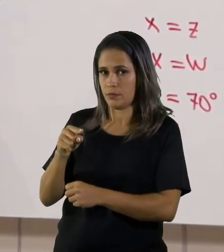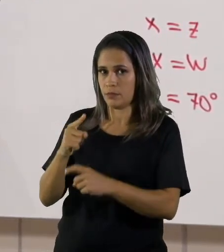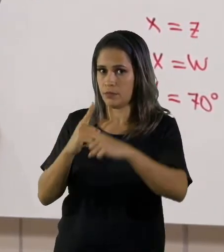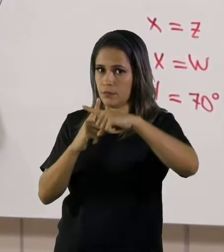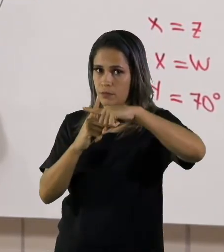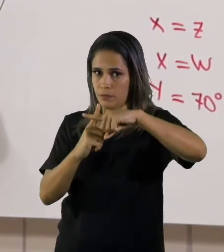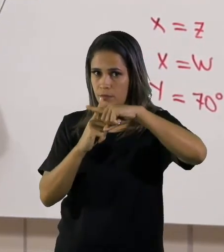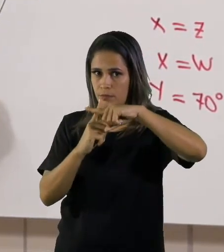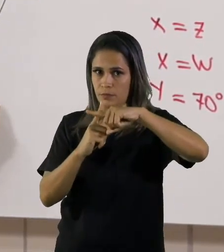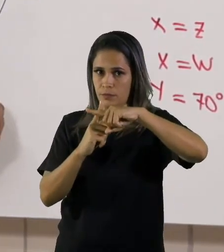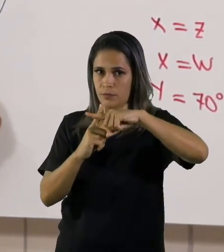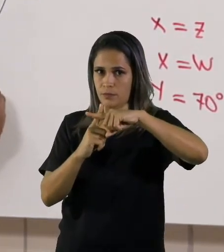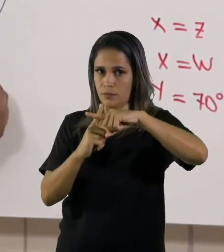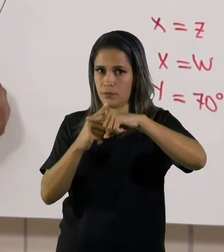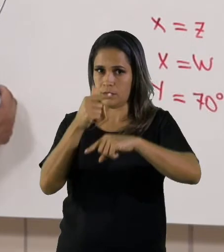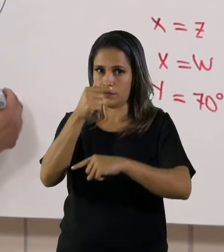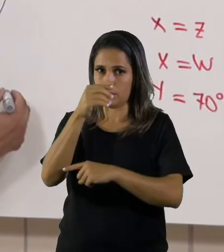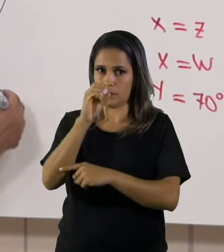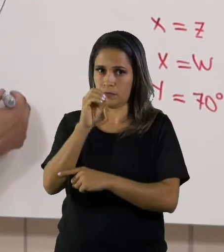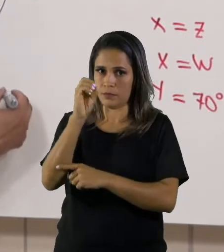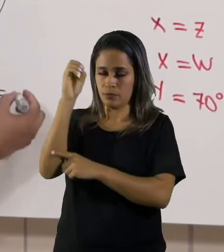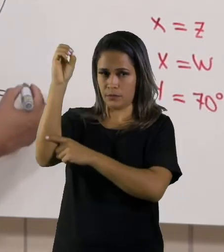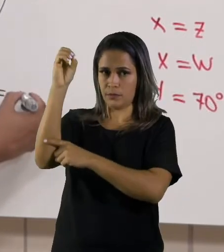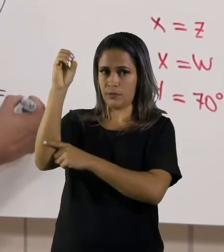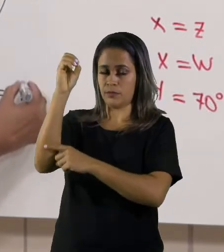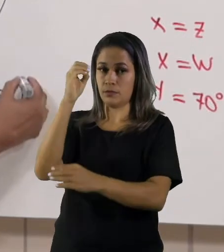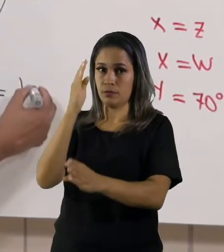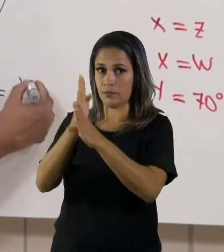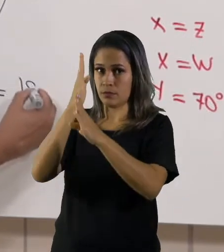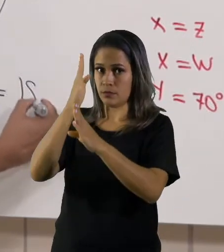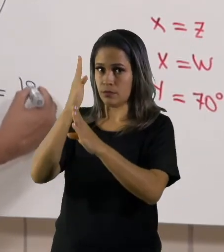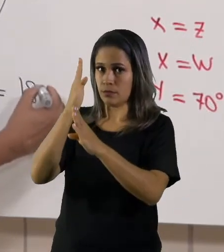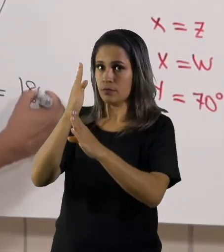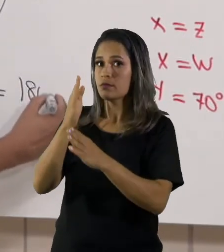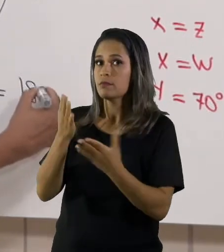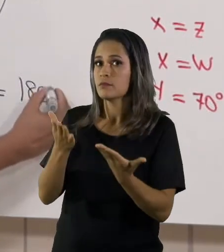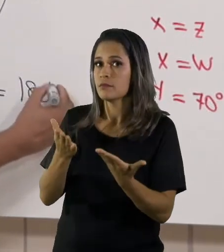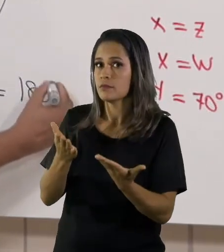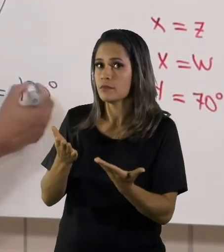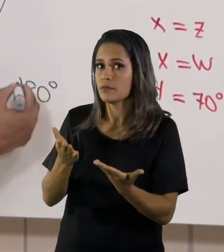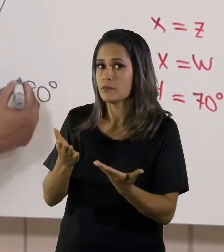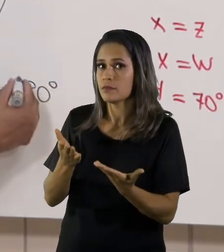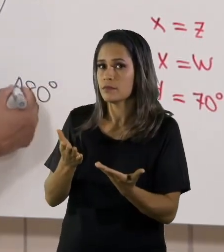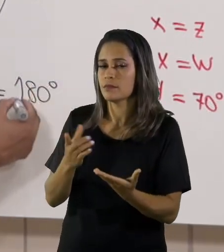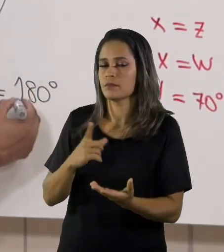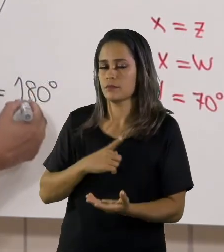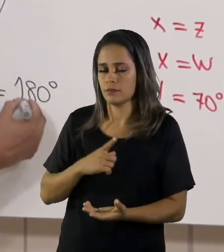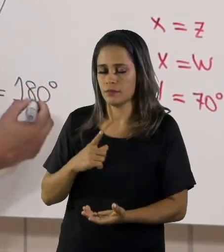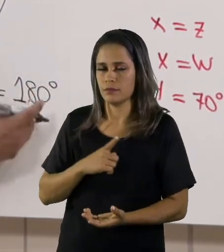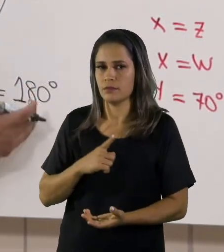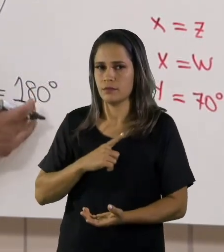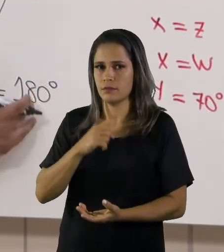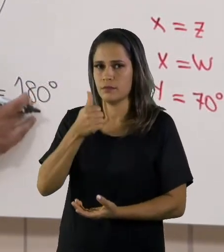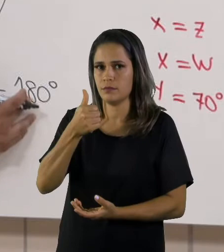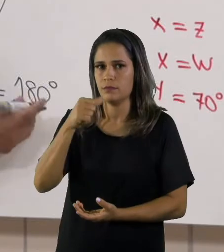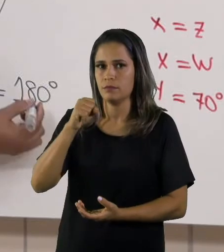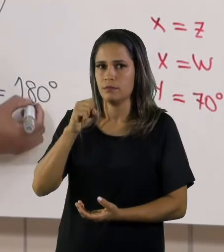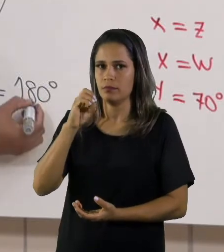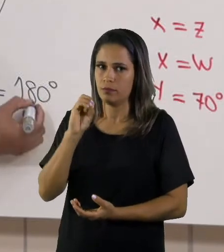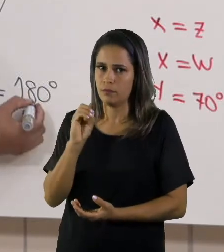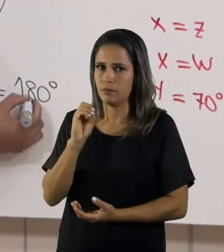mais os 70 graus que nós descobrimos, nós teremos de ter 180.